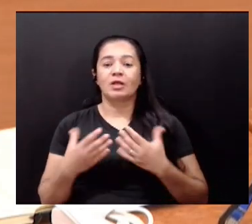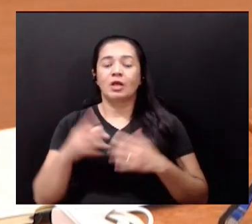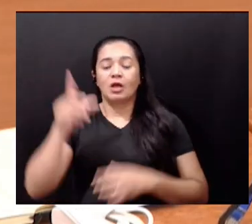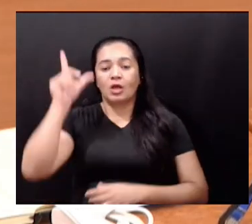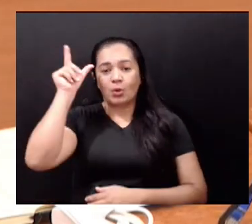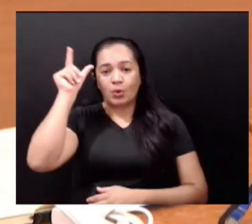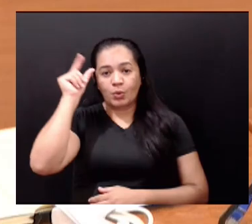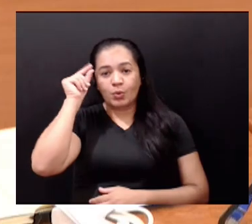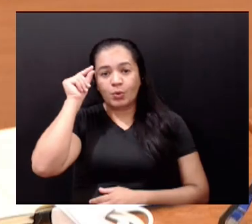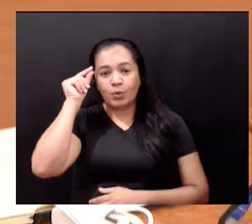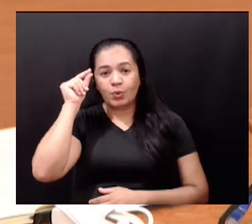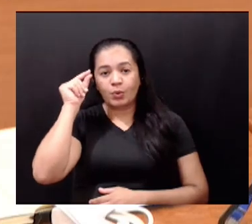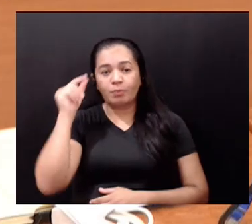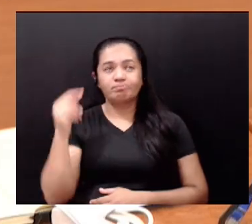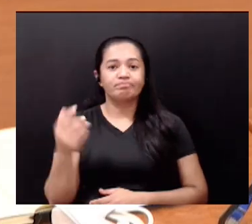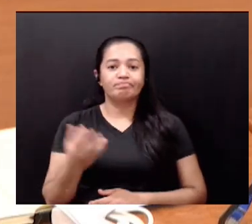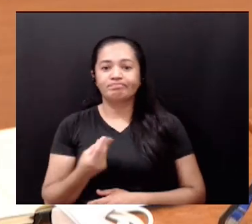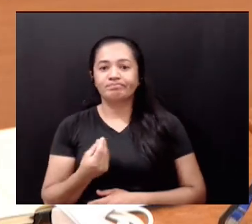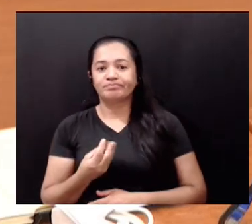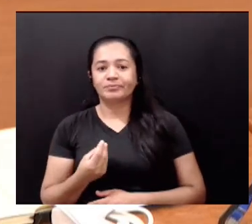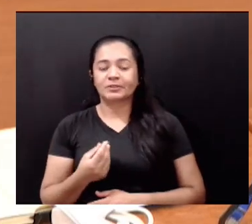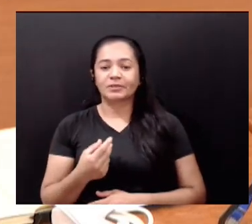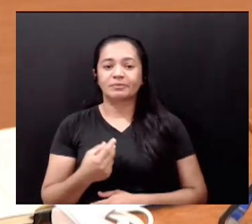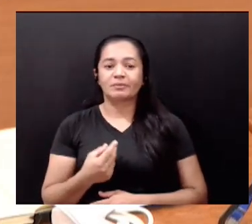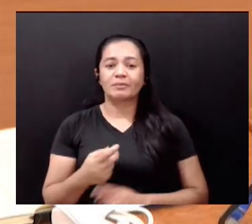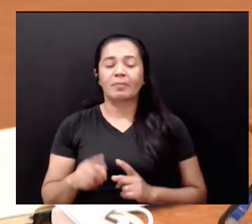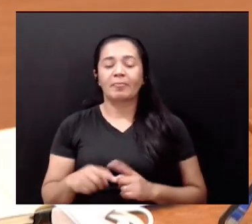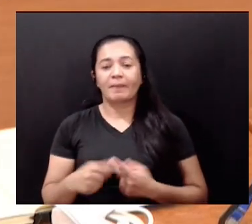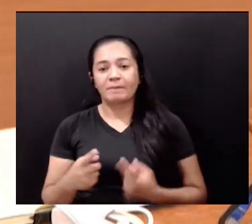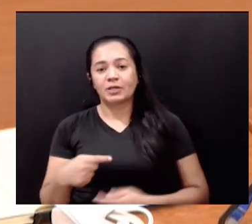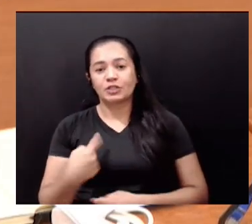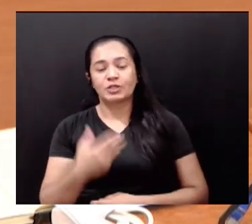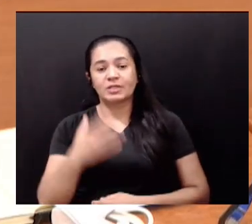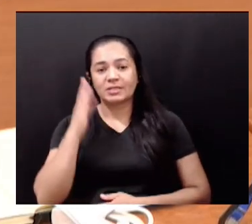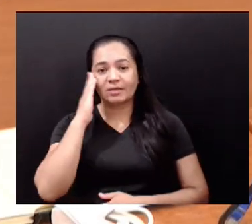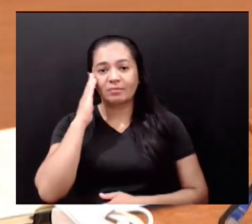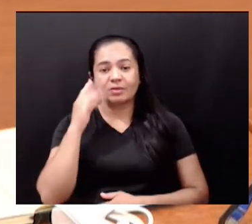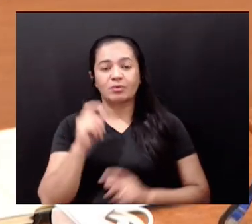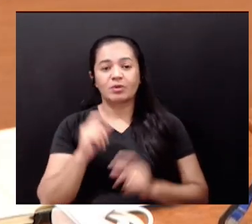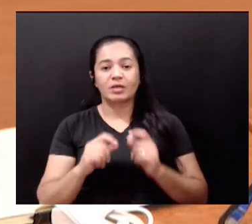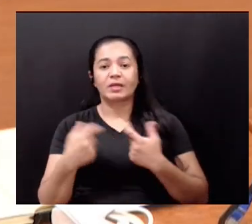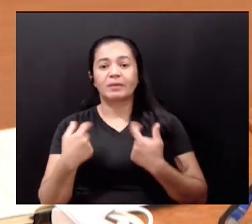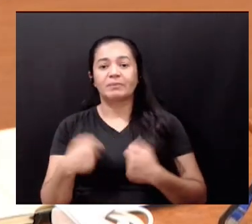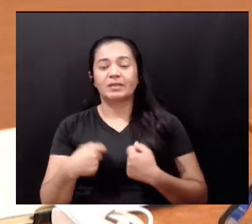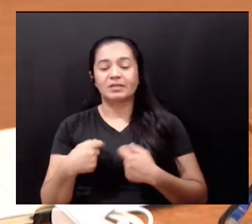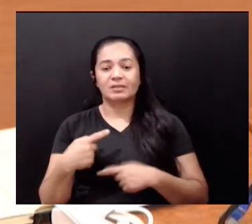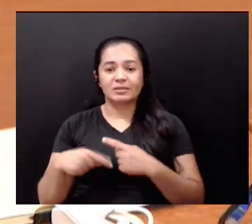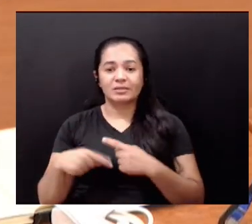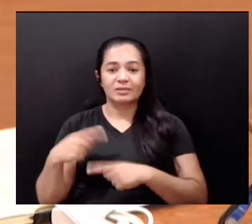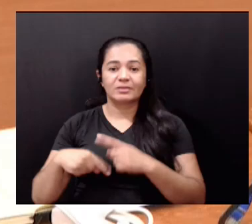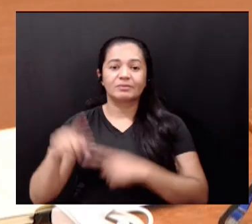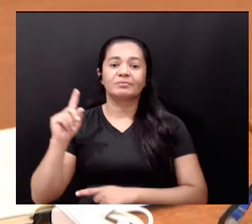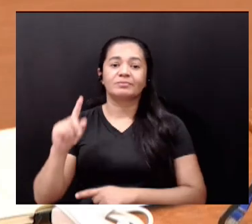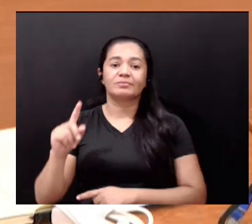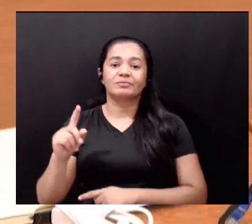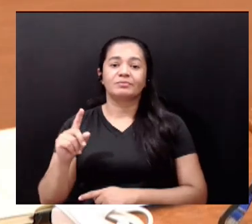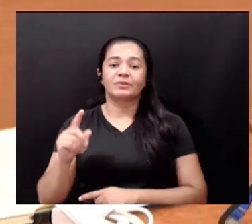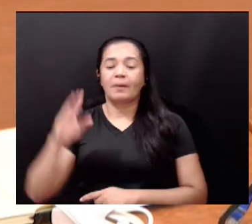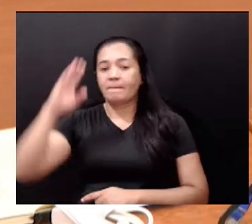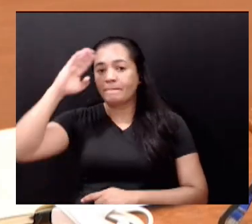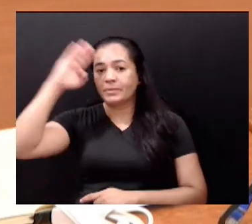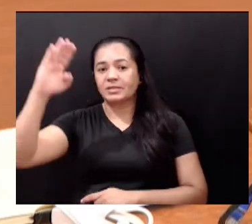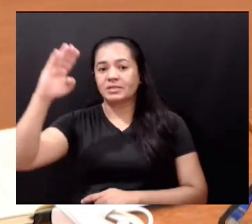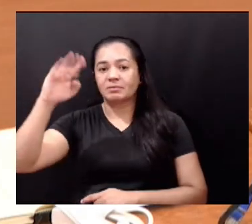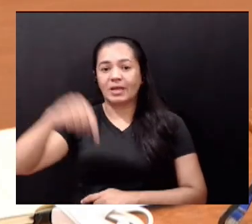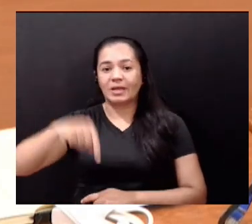né, histórico, a gente sabe que precisa avançar, mas um alívio para as mulheres trabalhadoras, especialmente. Aqui em Campinas,